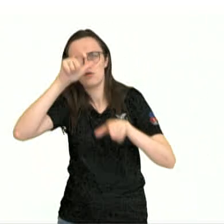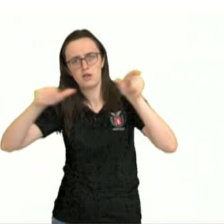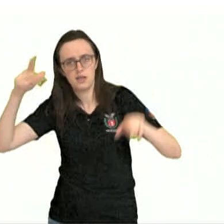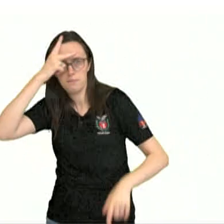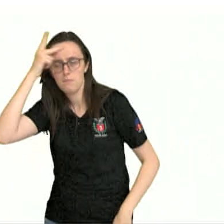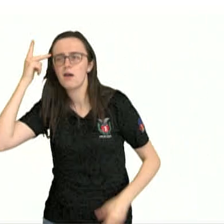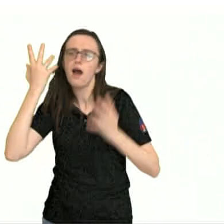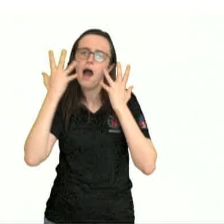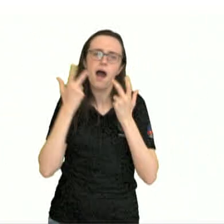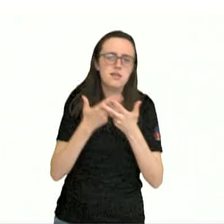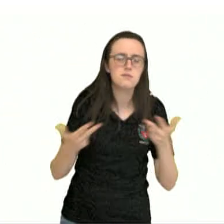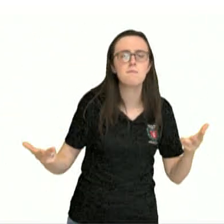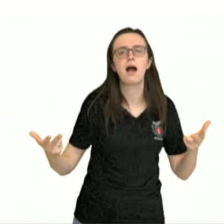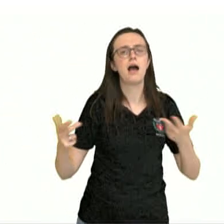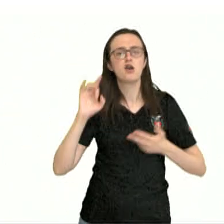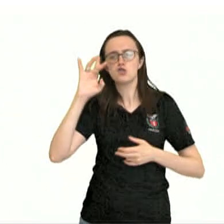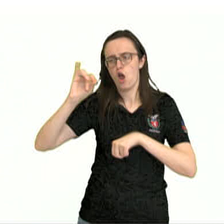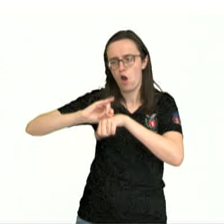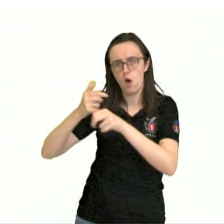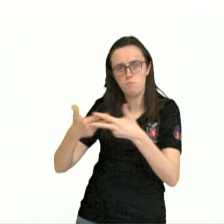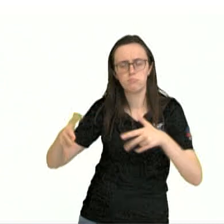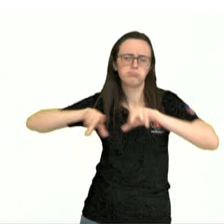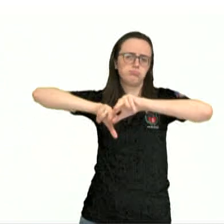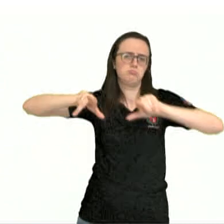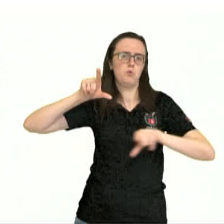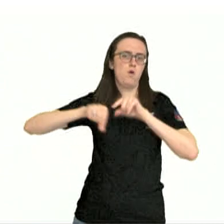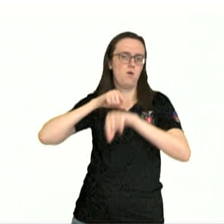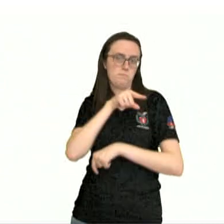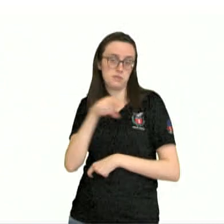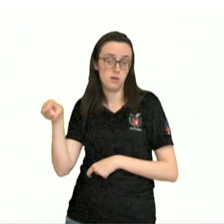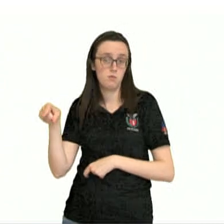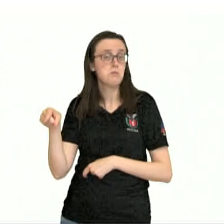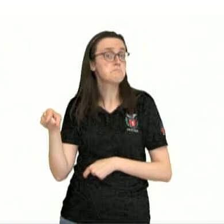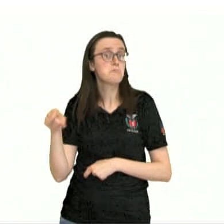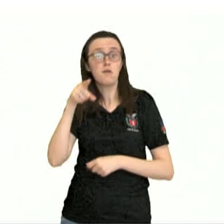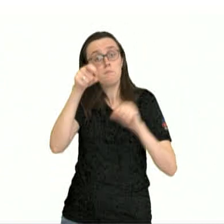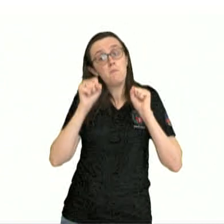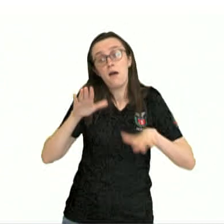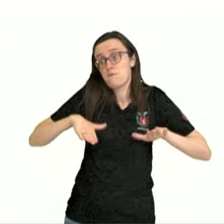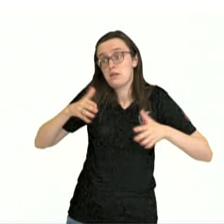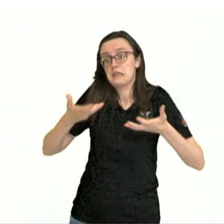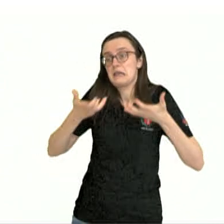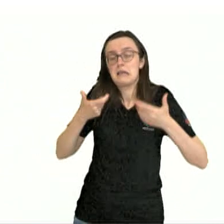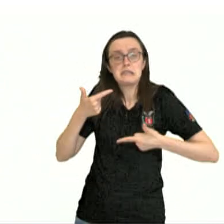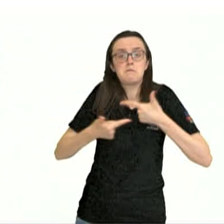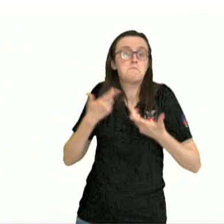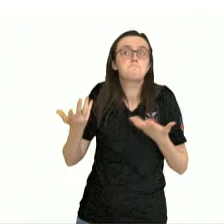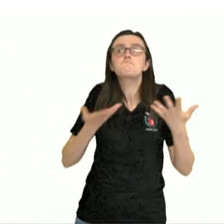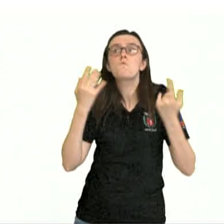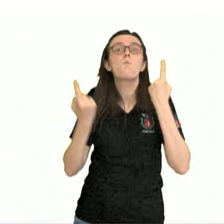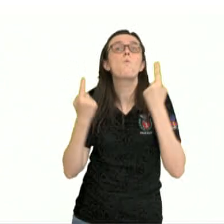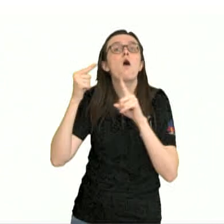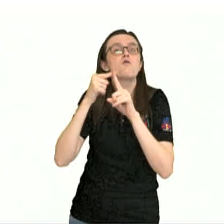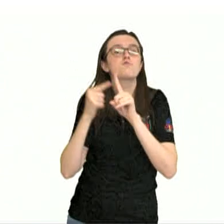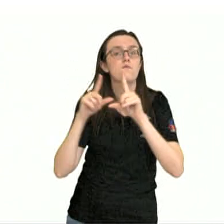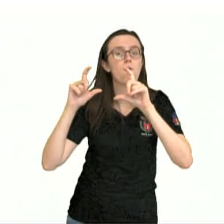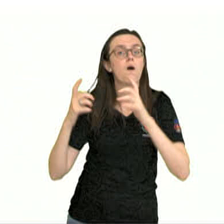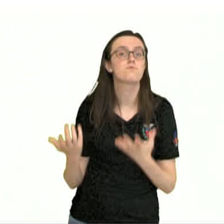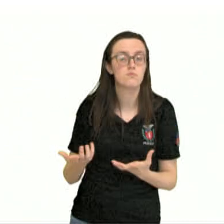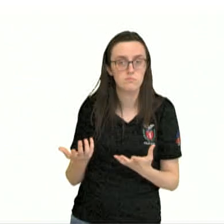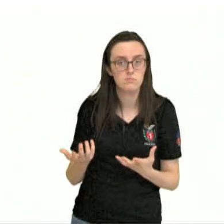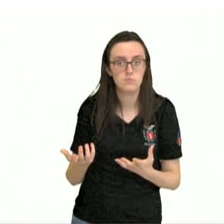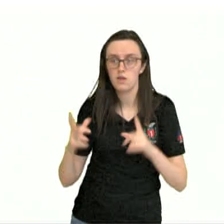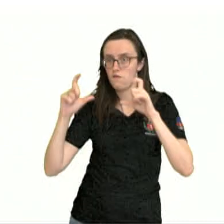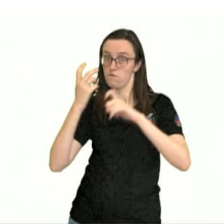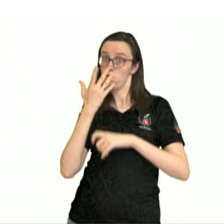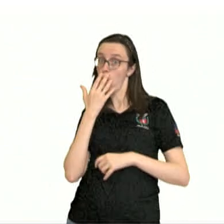pessoas, animais, apenas objetos, entre outras opções. Você iria querer trabalhar com que tipo de fotos? Com